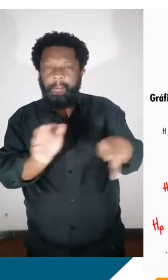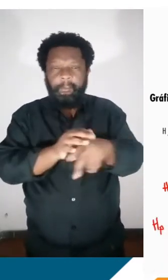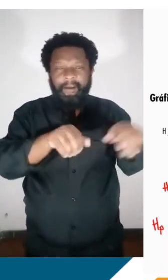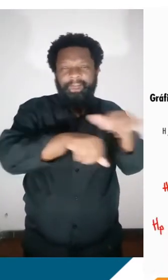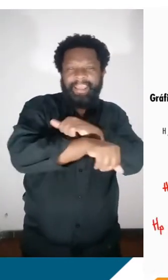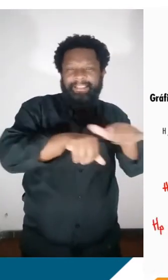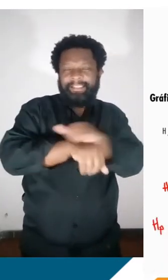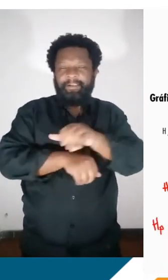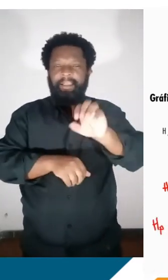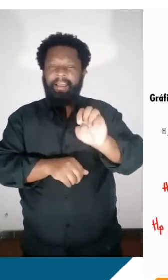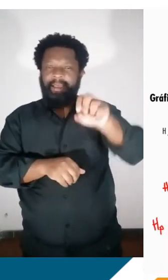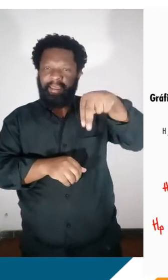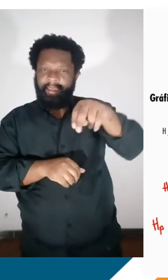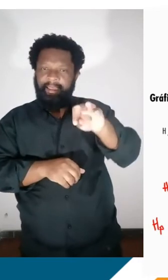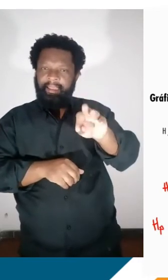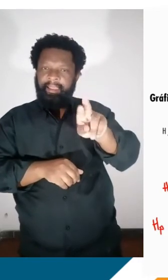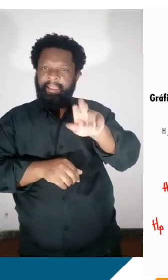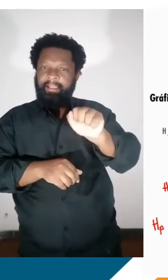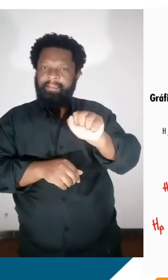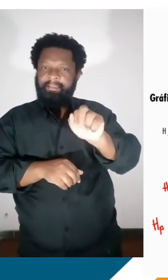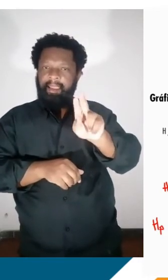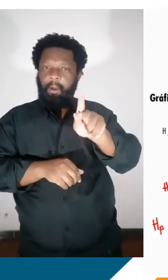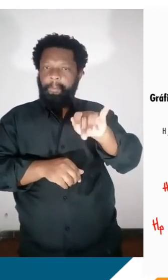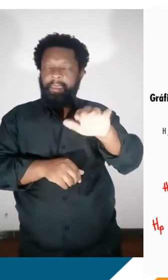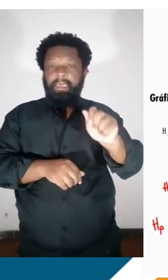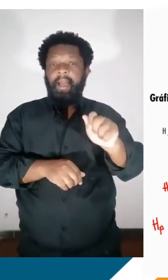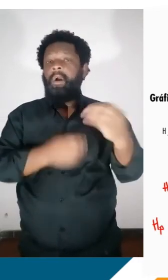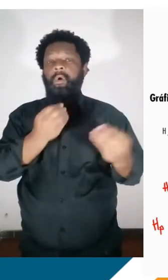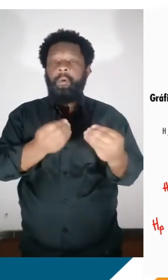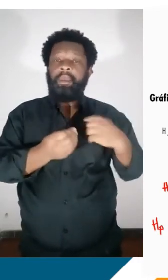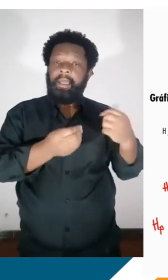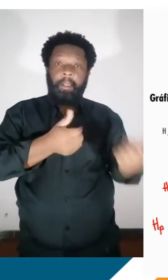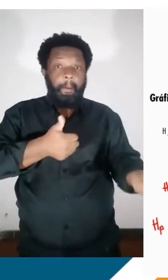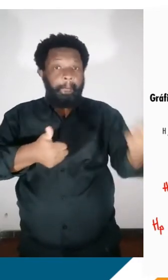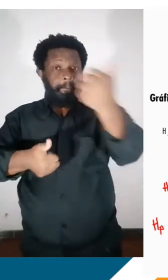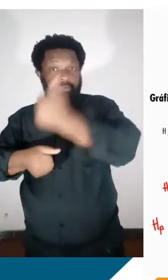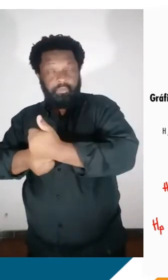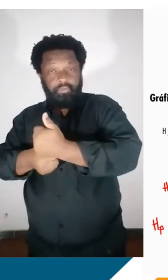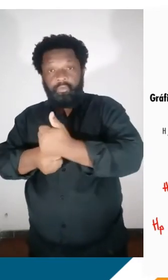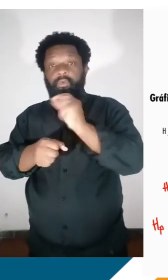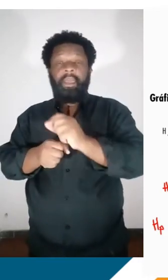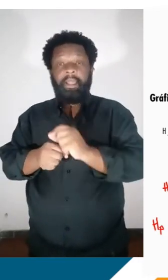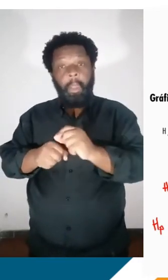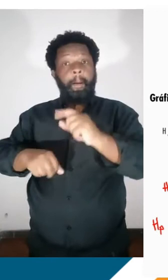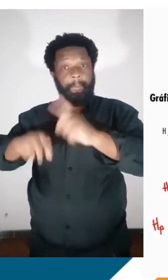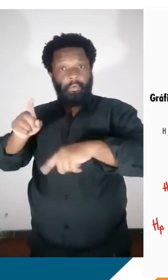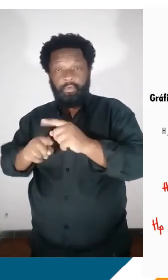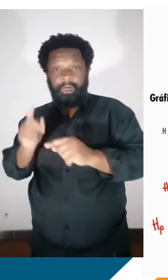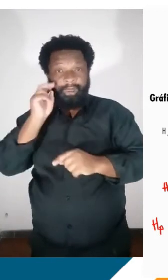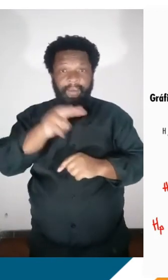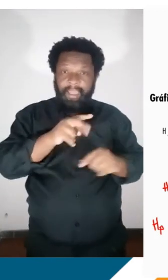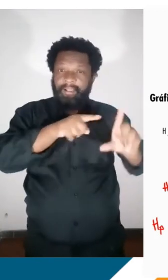de entalpia, a gente vai simplesmente substituir a entalpia dos produtos pelo valor que ela assume no